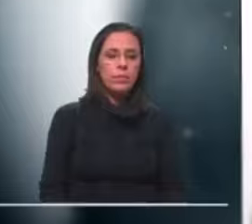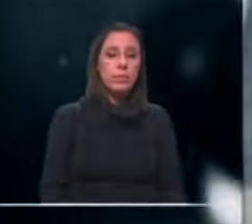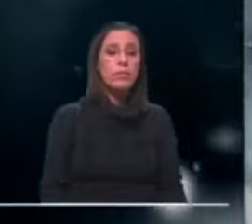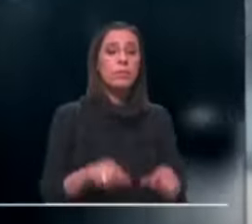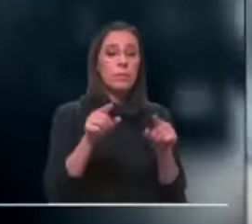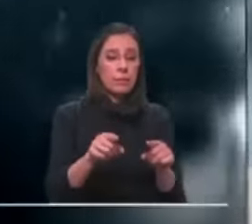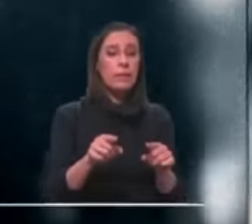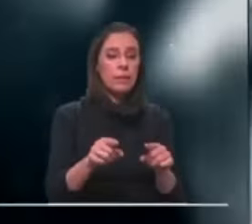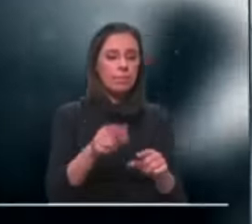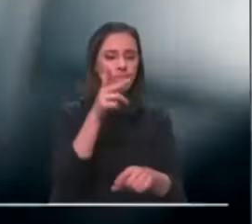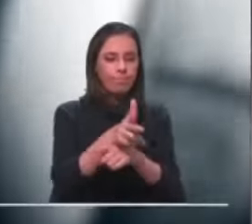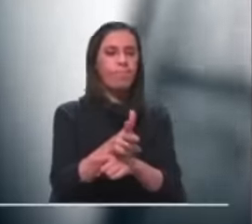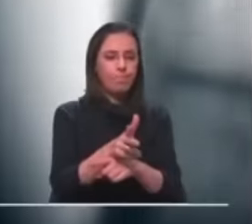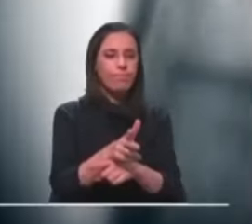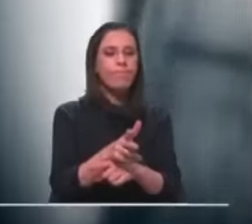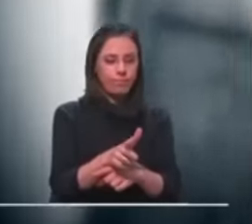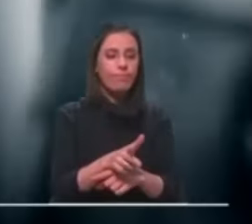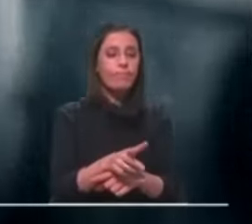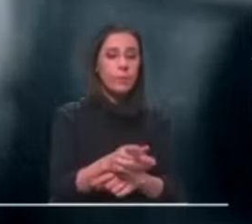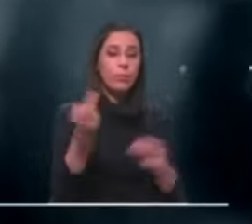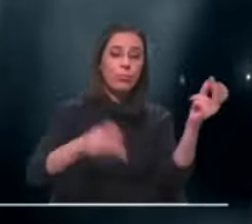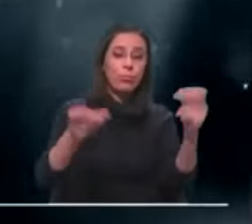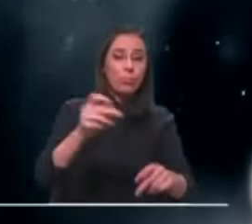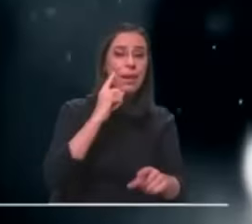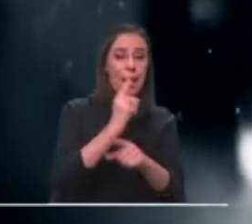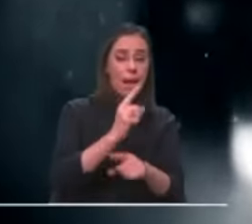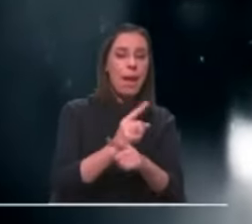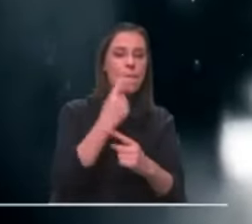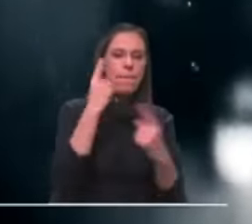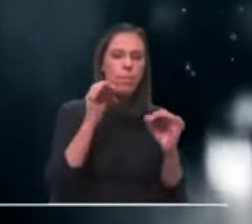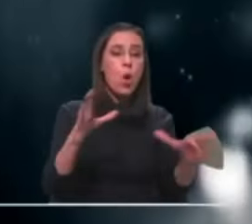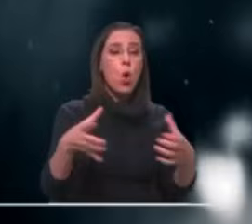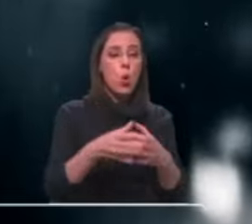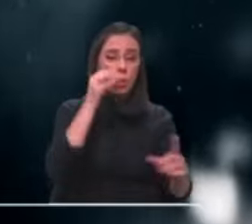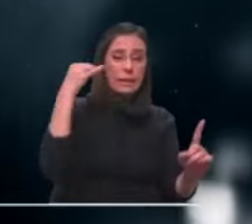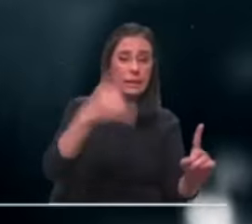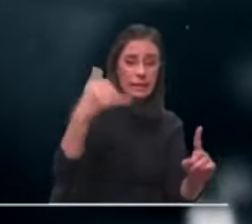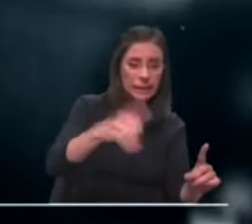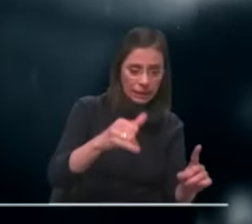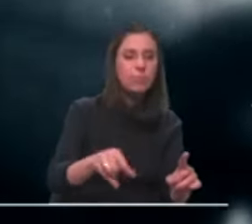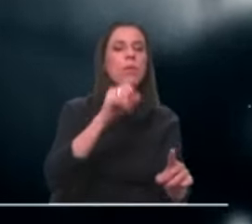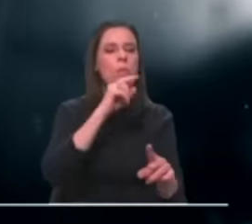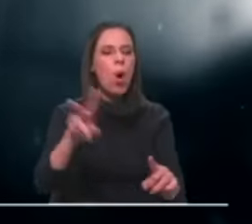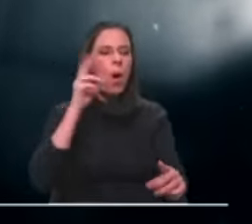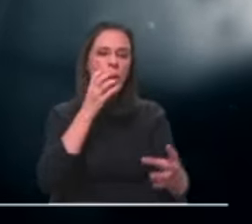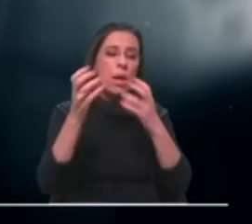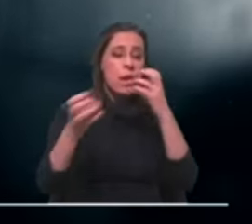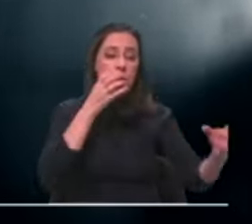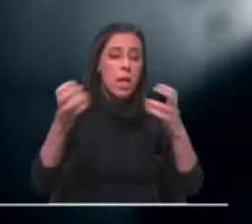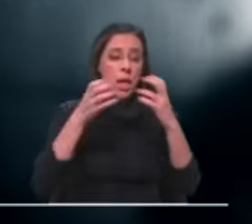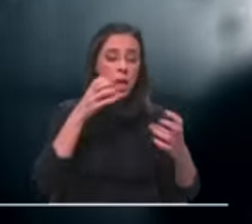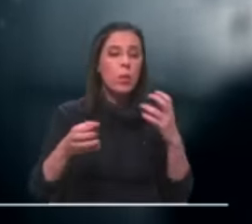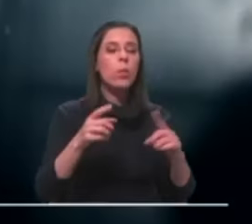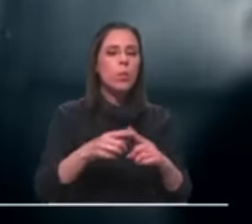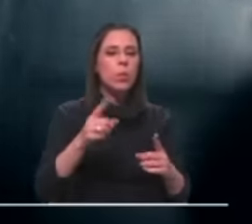Estas imagens são exclusivas, remetem para os acontecimentos e mostram o grupo de agressores. Permitem também ouvir os gritos de